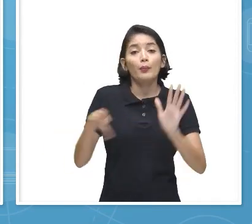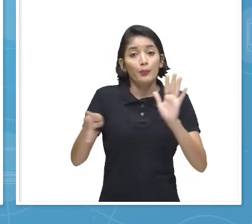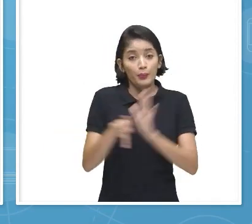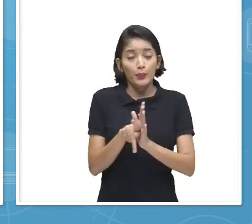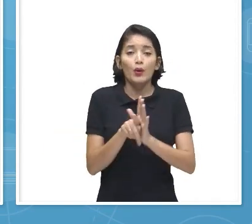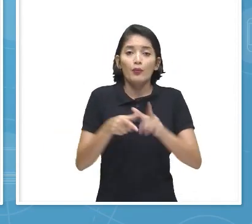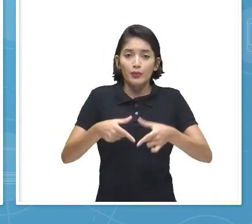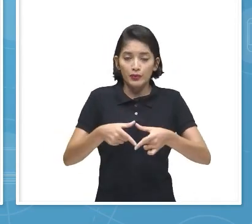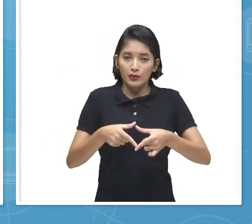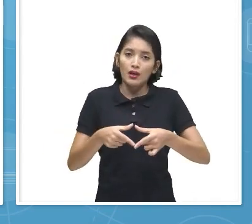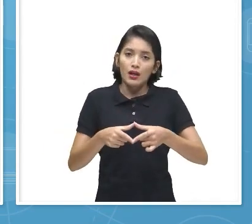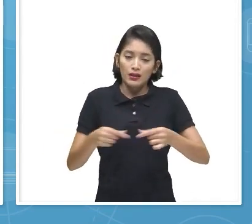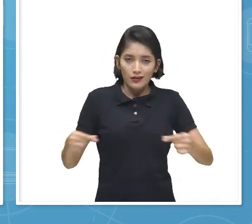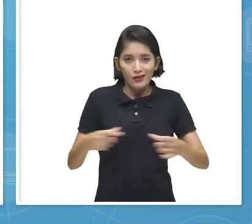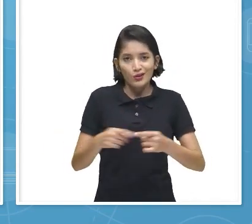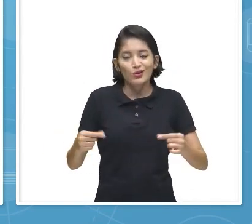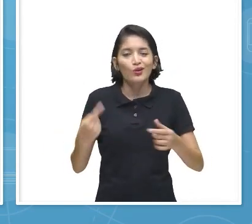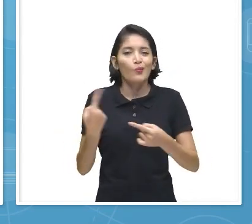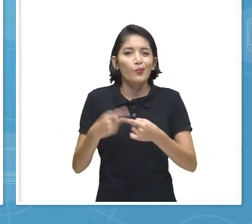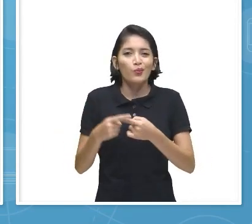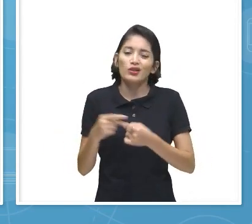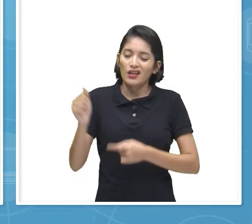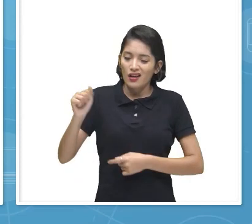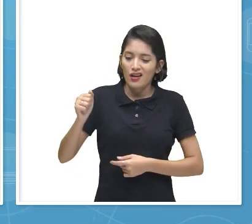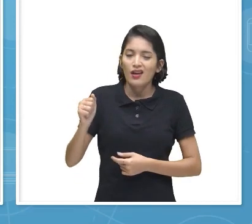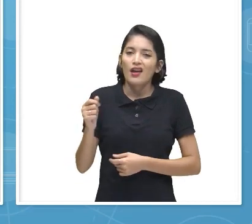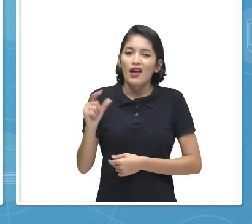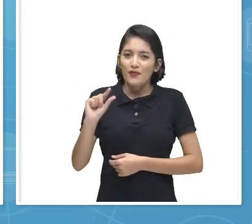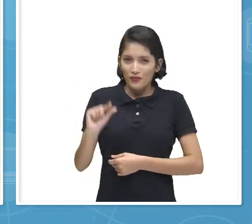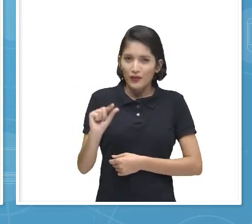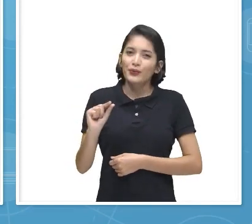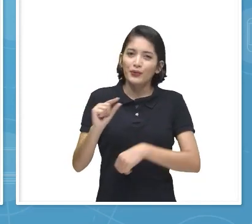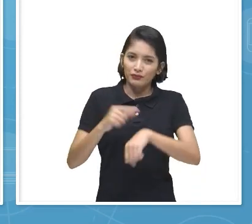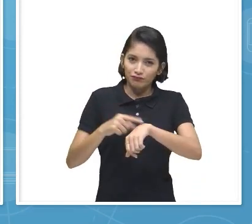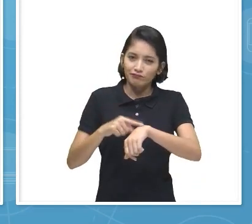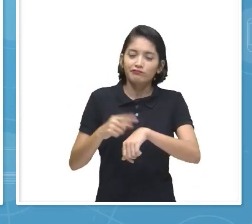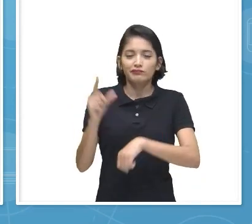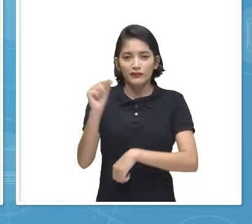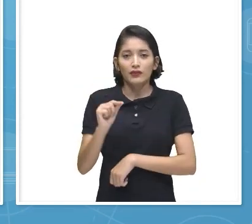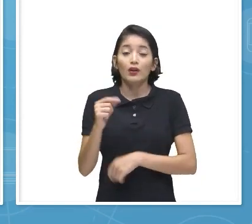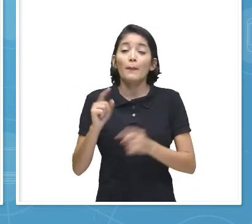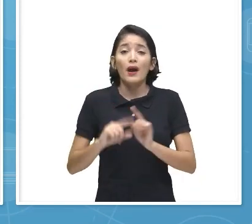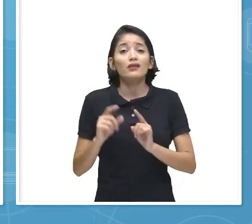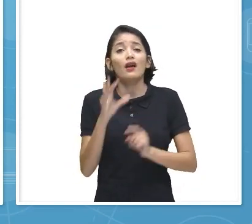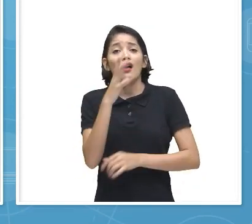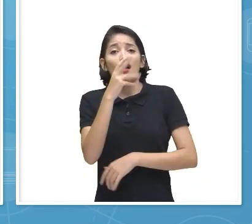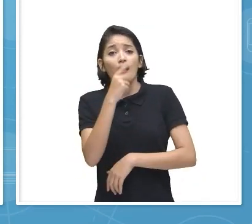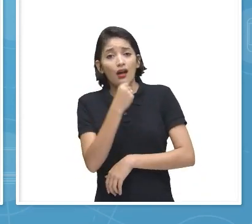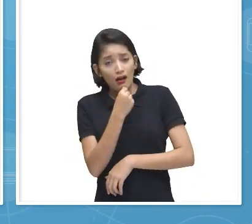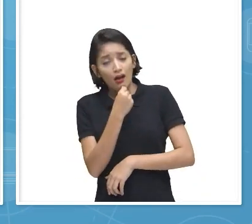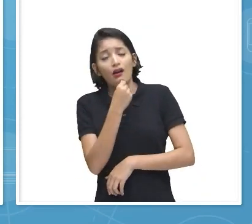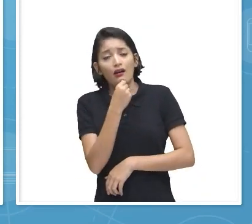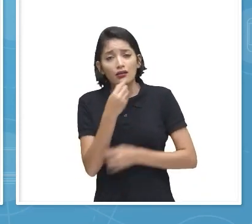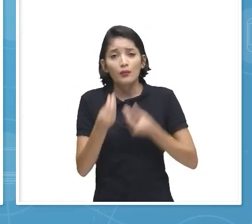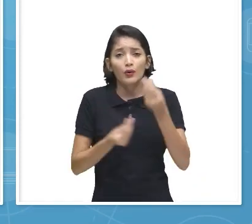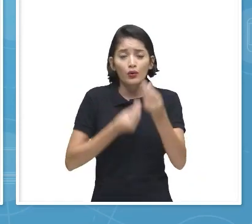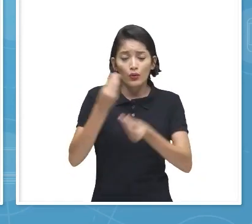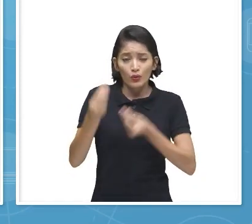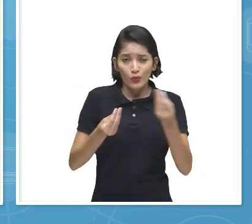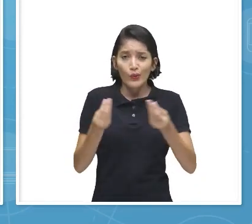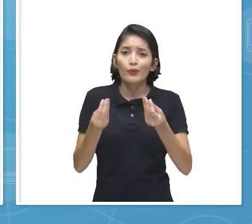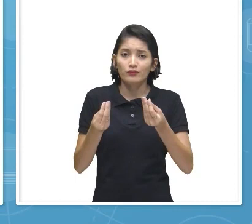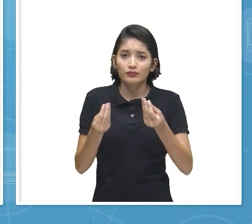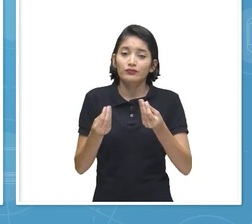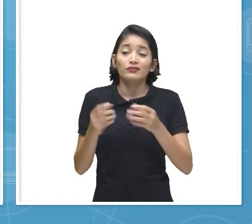mais barato. E eles levam tempo, né, para chegar aqui até aqui a nossa cidade. E é esse tempo, como é que tu conseguiu ter acesso? Apesar do tempo ser